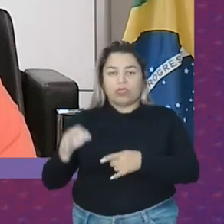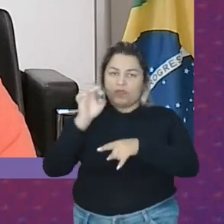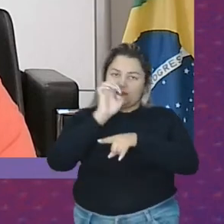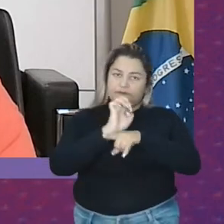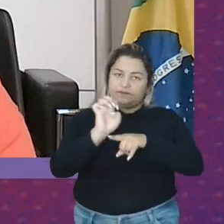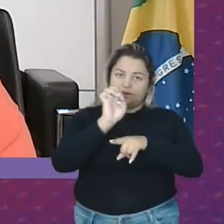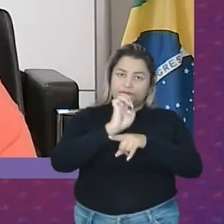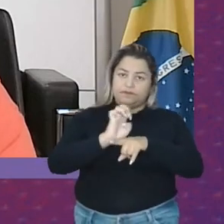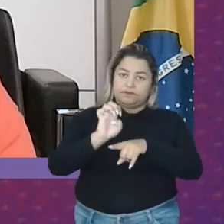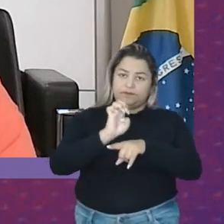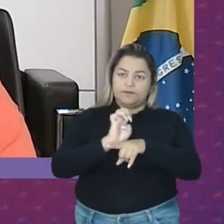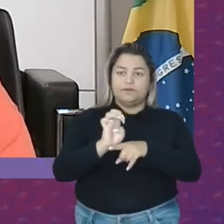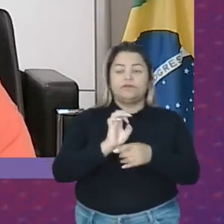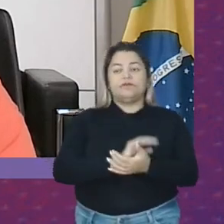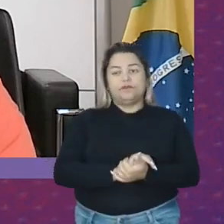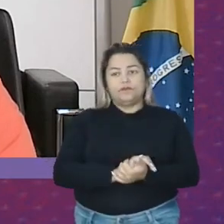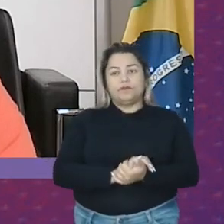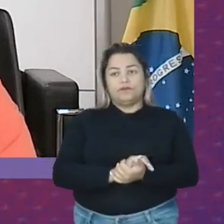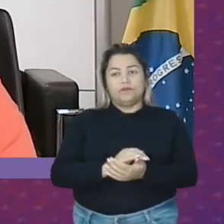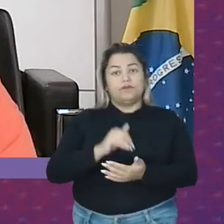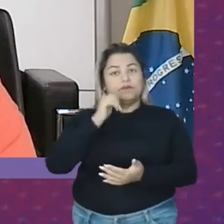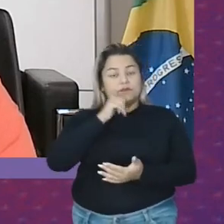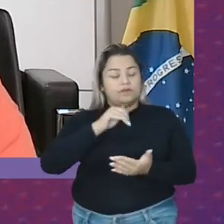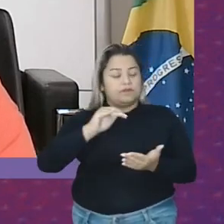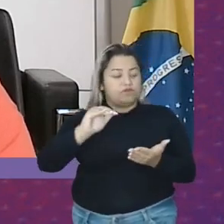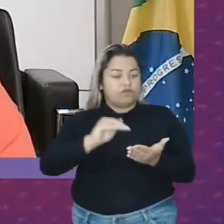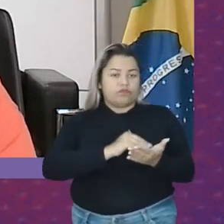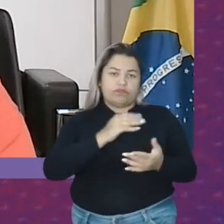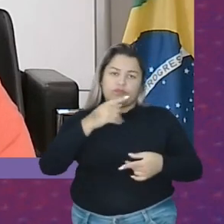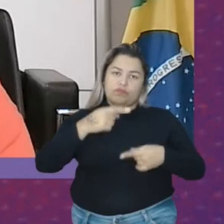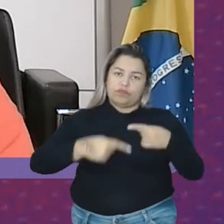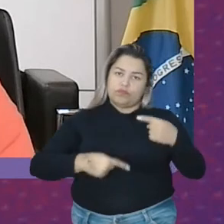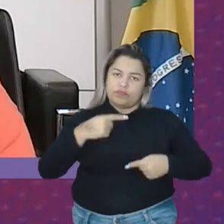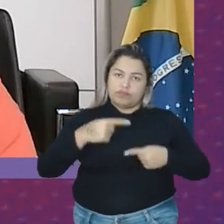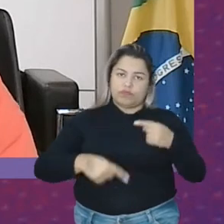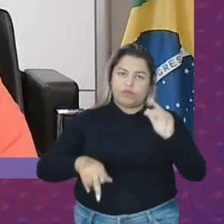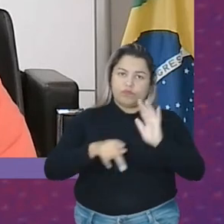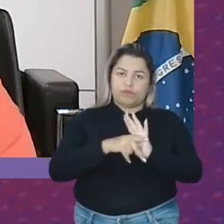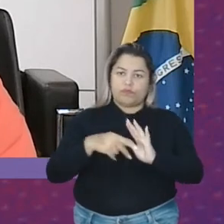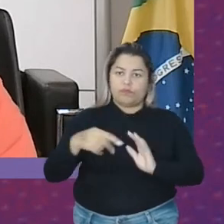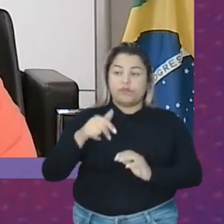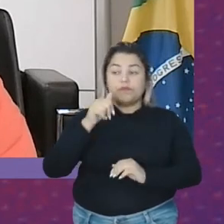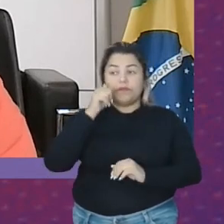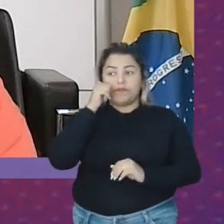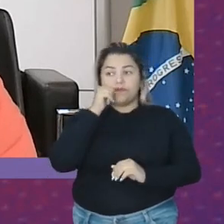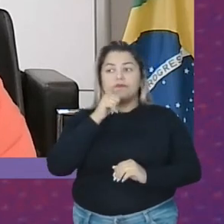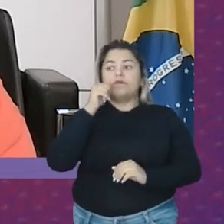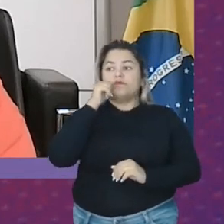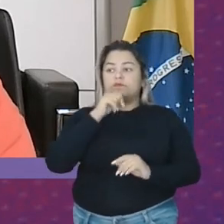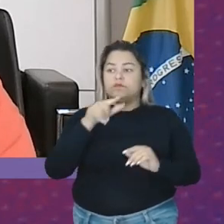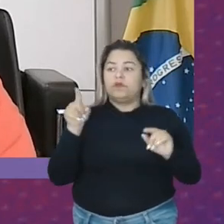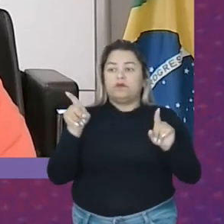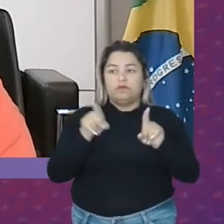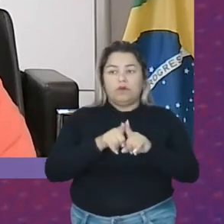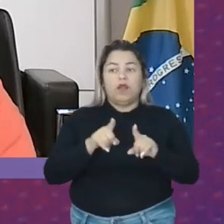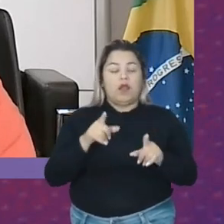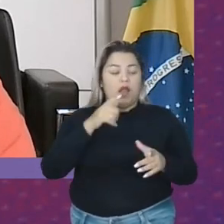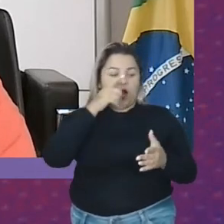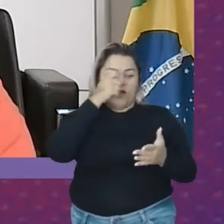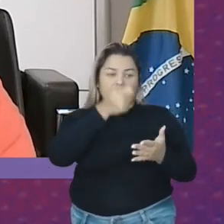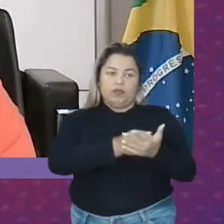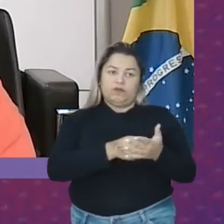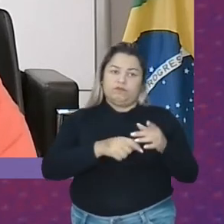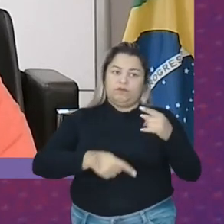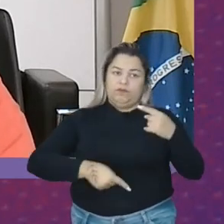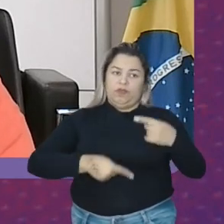e municipais de secretarias de política para as mulheres. Nós também temos a tarefa gigantesca